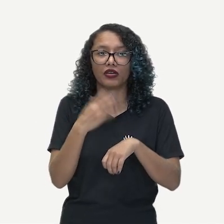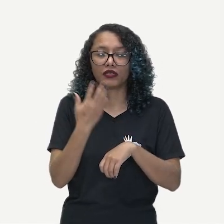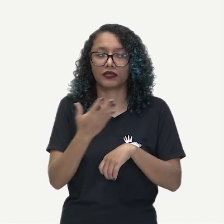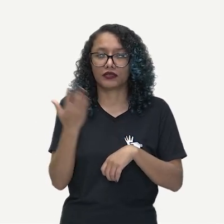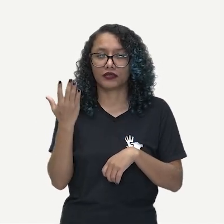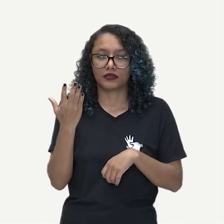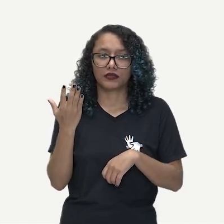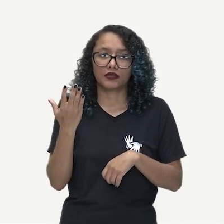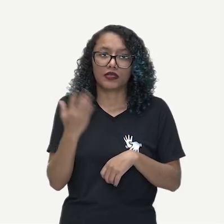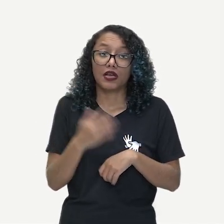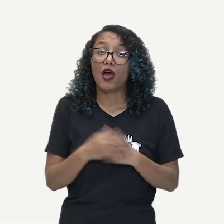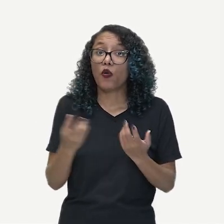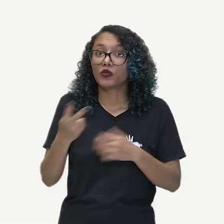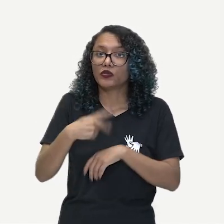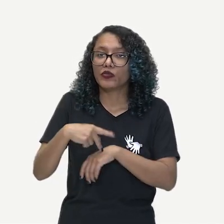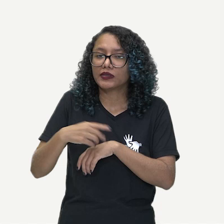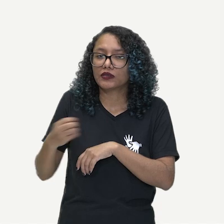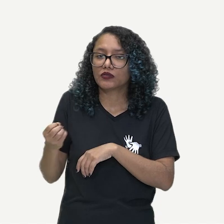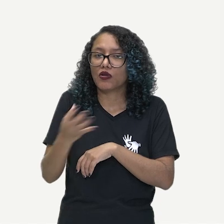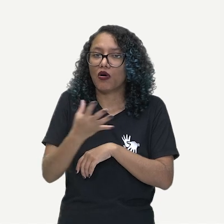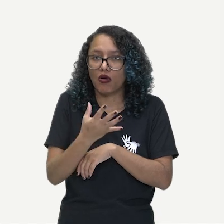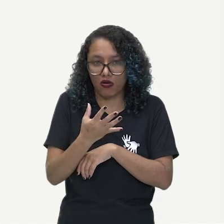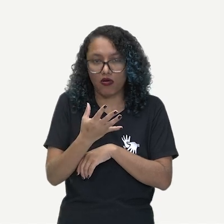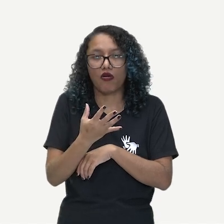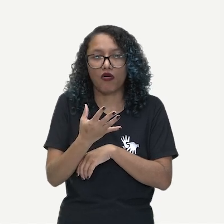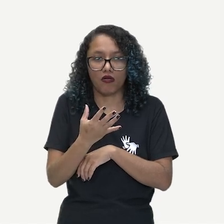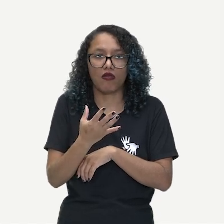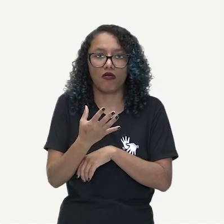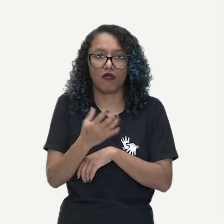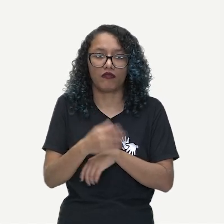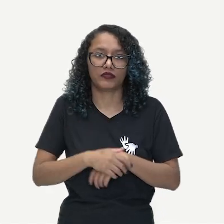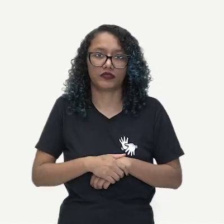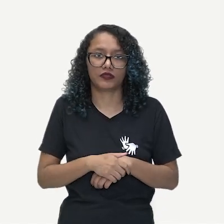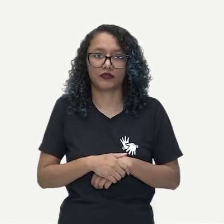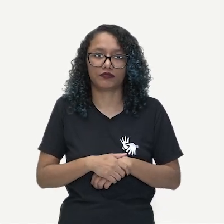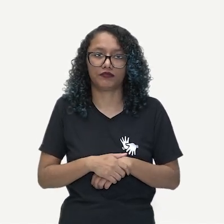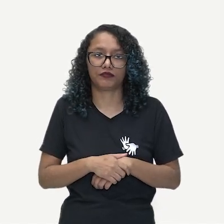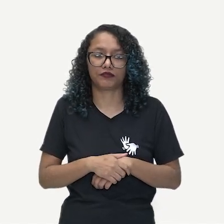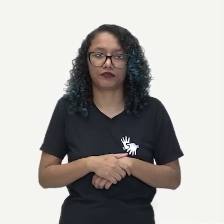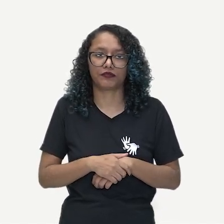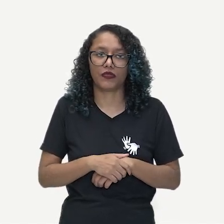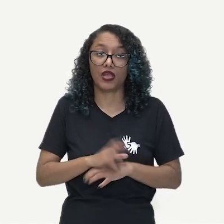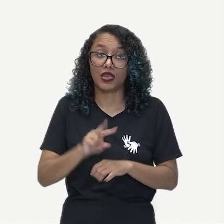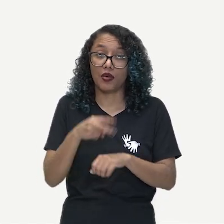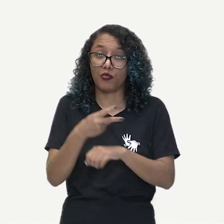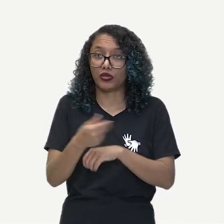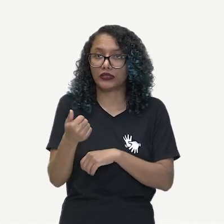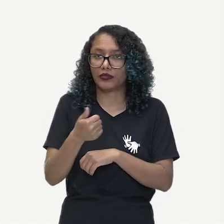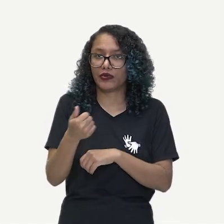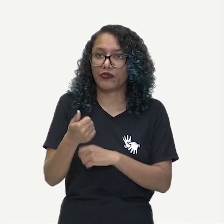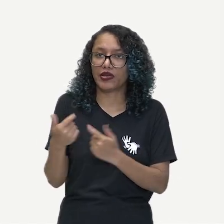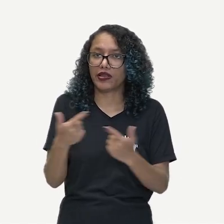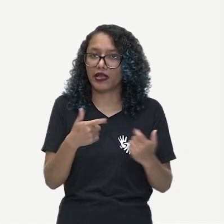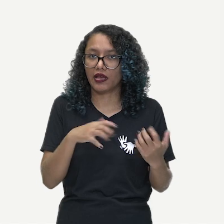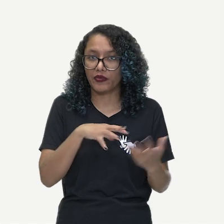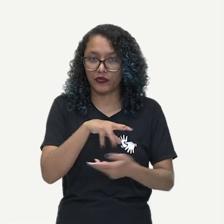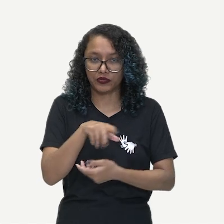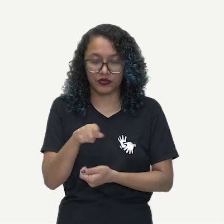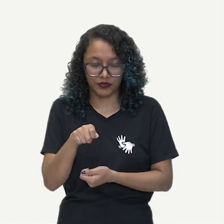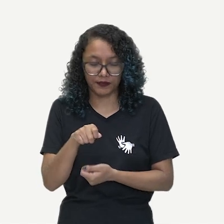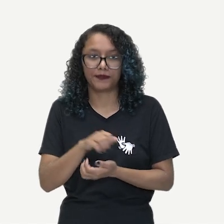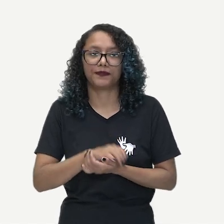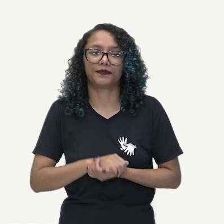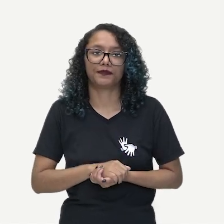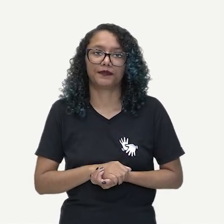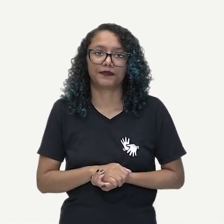chamados novos países que vão ali aparecer agora no mapa após a Primeira Guerra Mundial. Agora